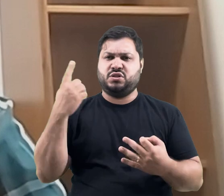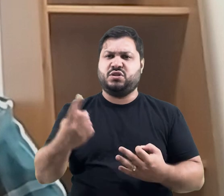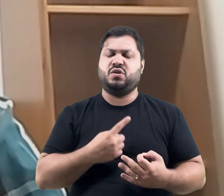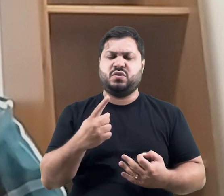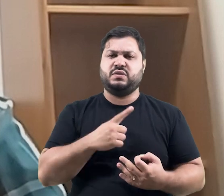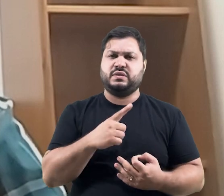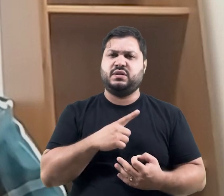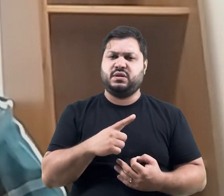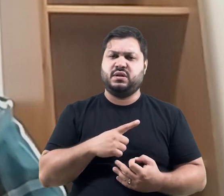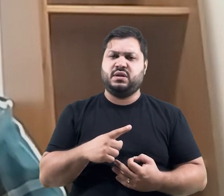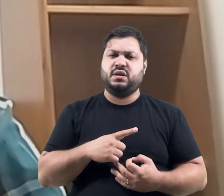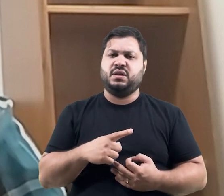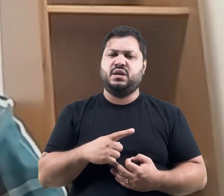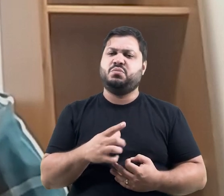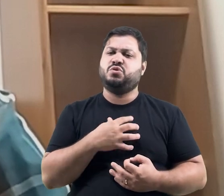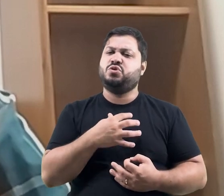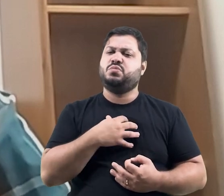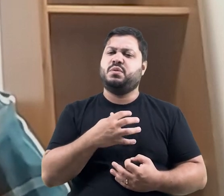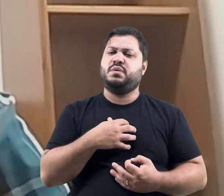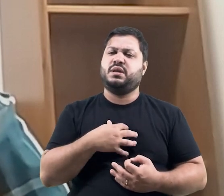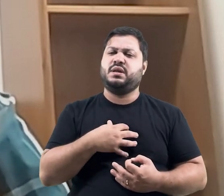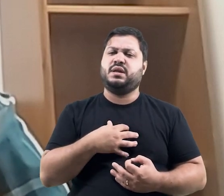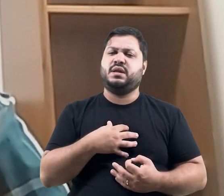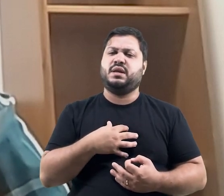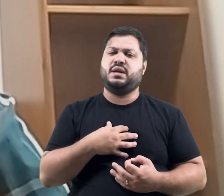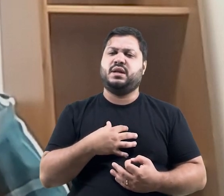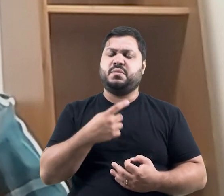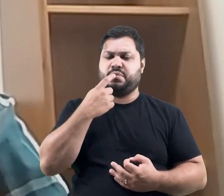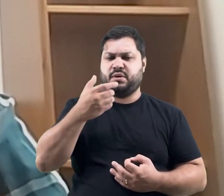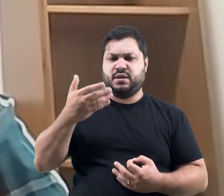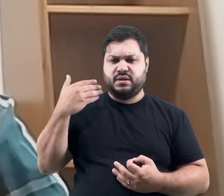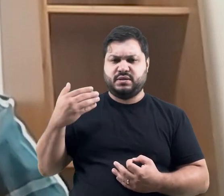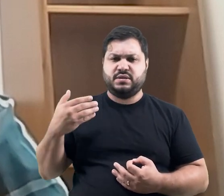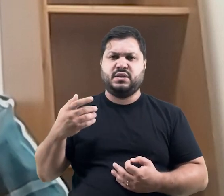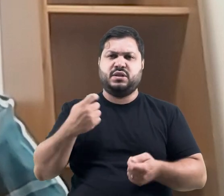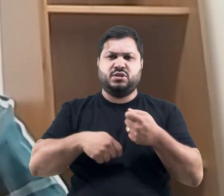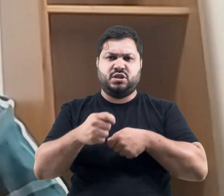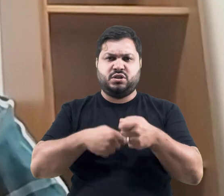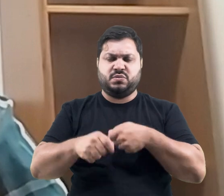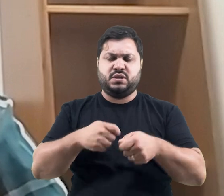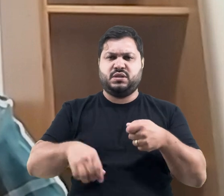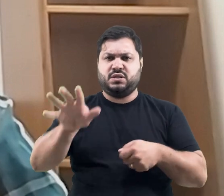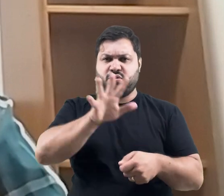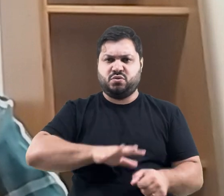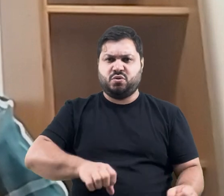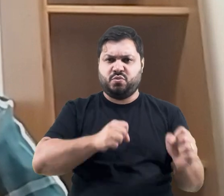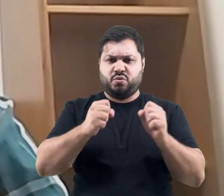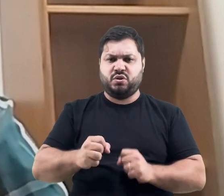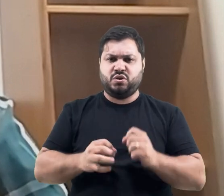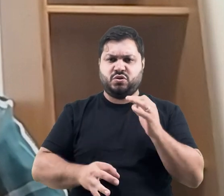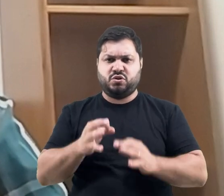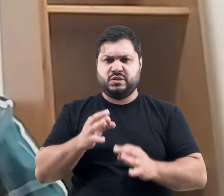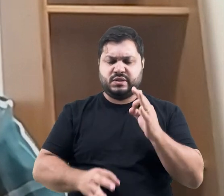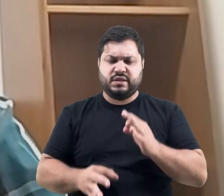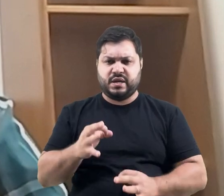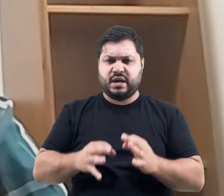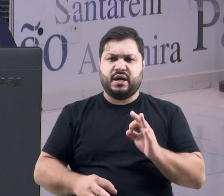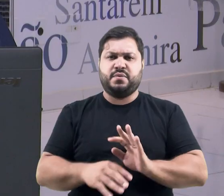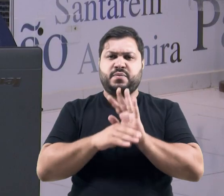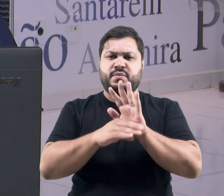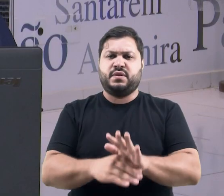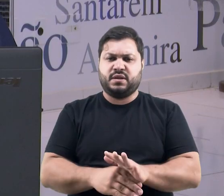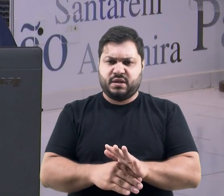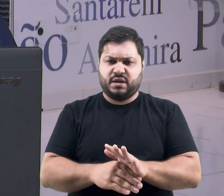excelente, né, que nós temos aí de uma maneira relativamente recente, né, da administração de todo o Poder